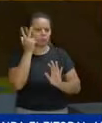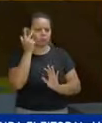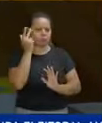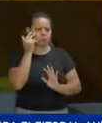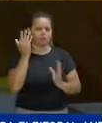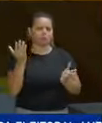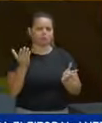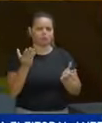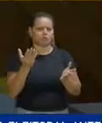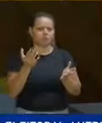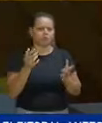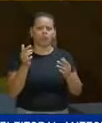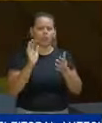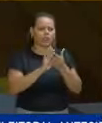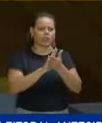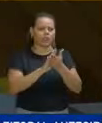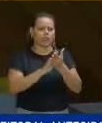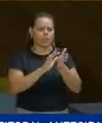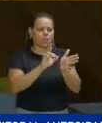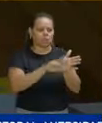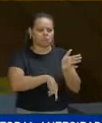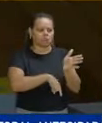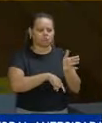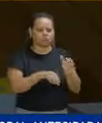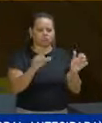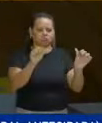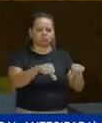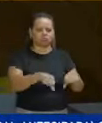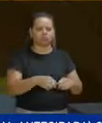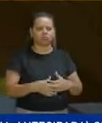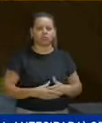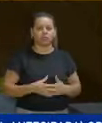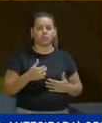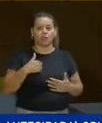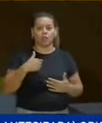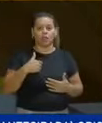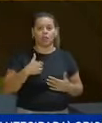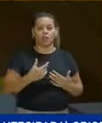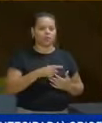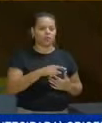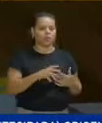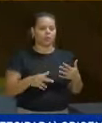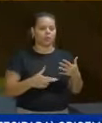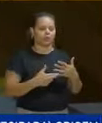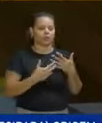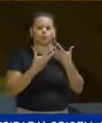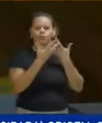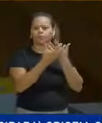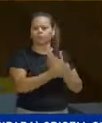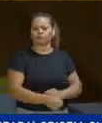linha do consolidado entendimento jurisprudencial, voto pelo não provimento do recurso.